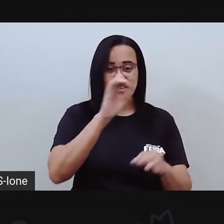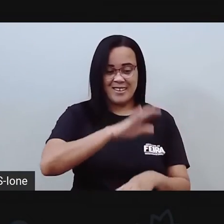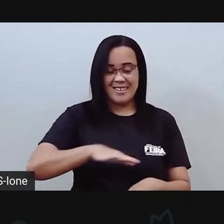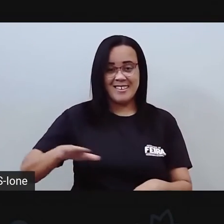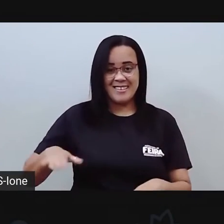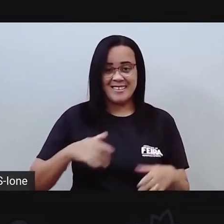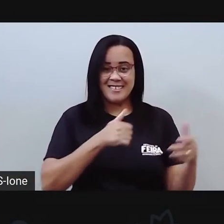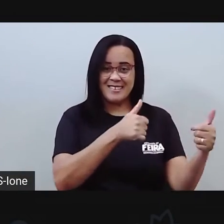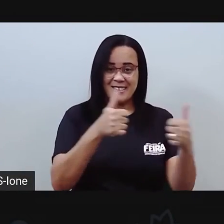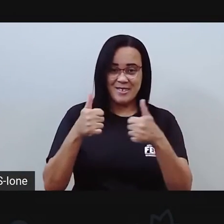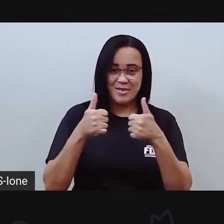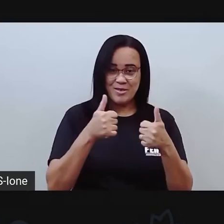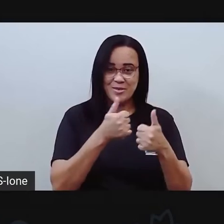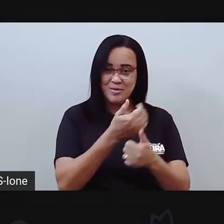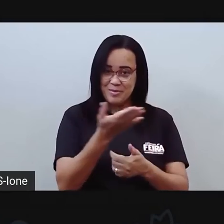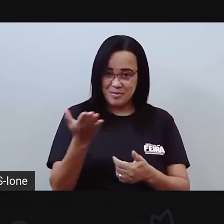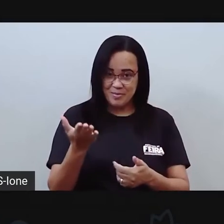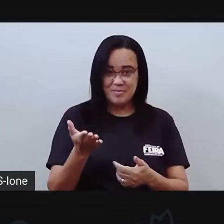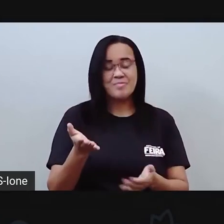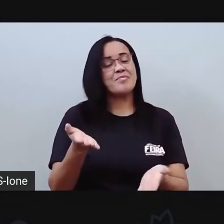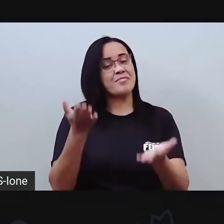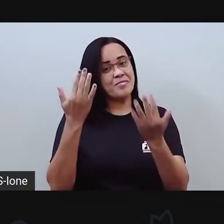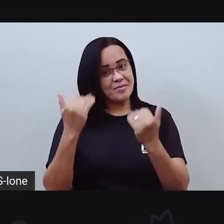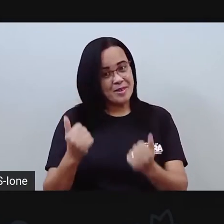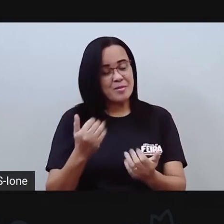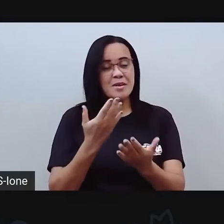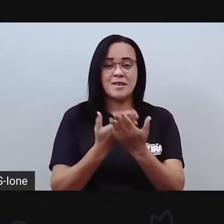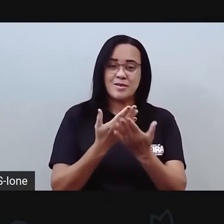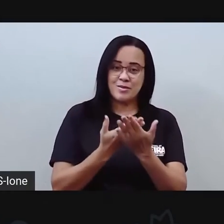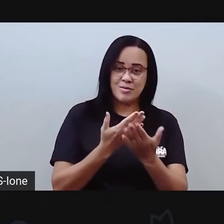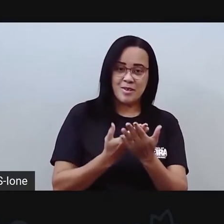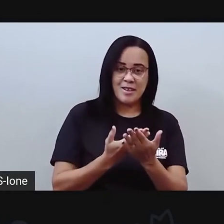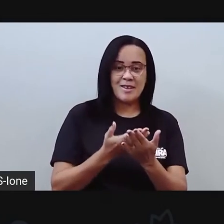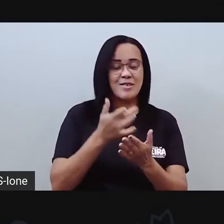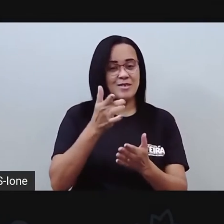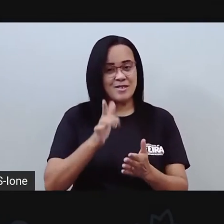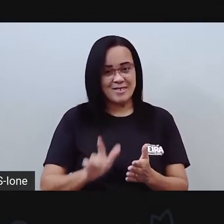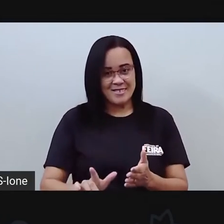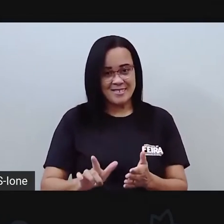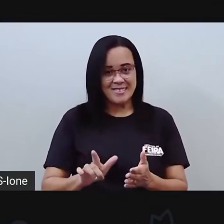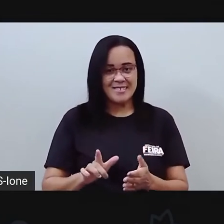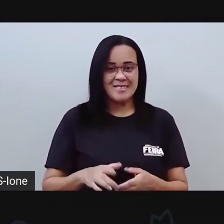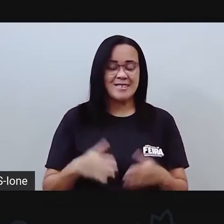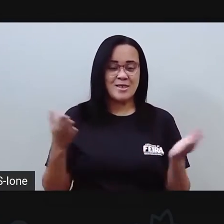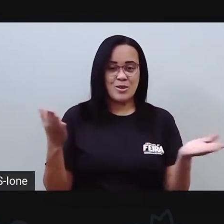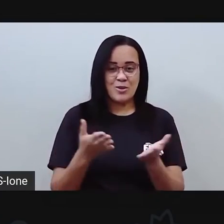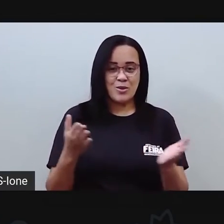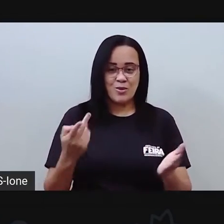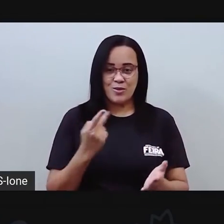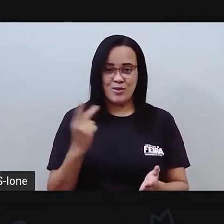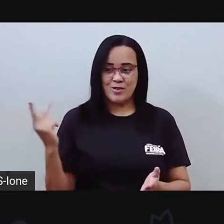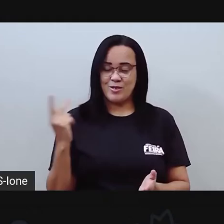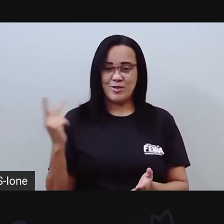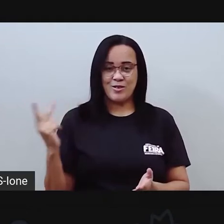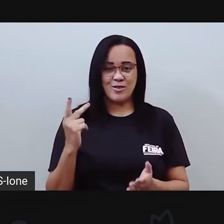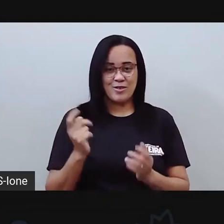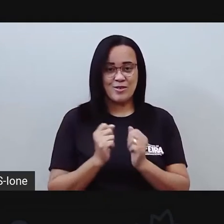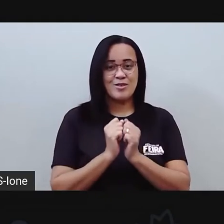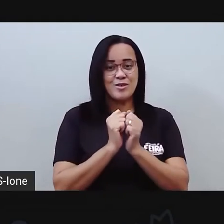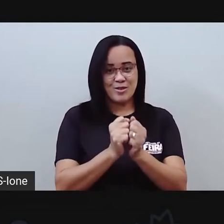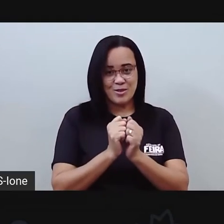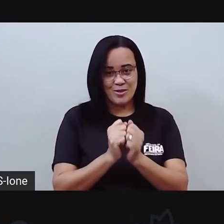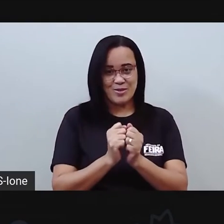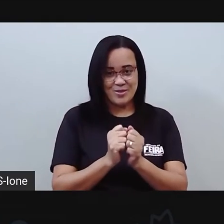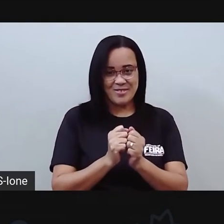crianças, tudo bem com vocês? Vamos para mais uma aula, né? E eu estou na companhia de Ione, vamos para, né, mais